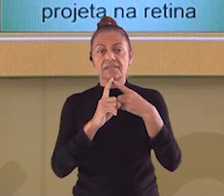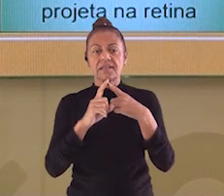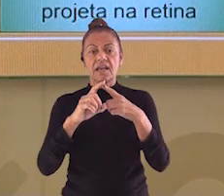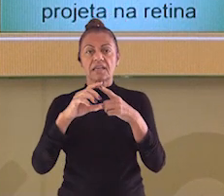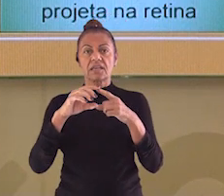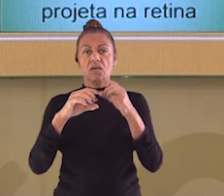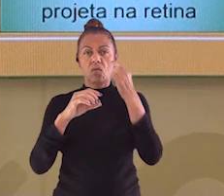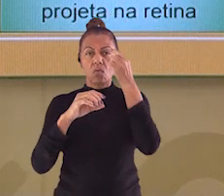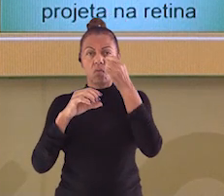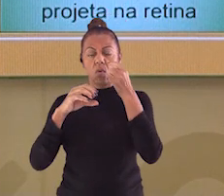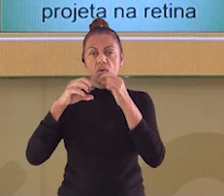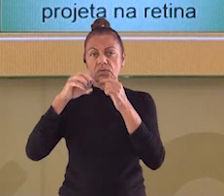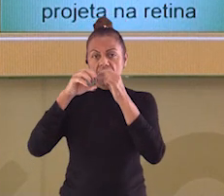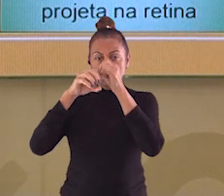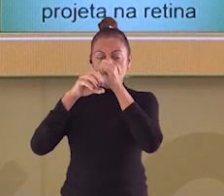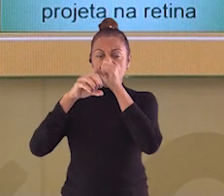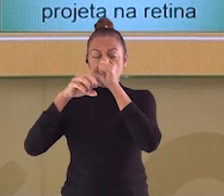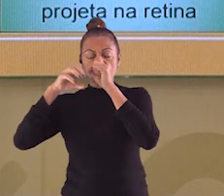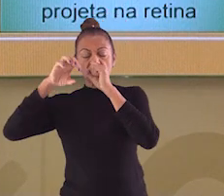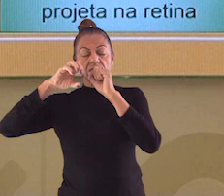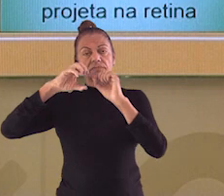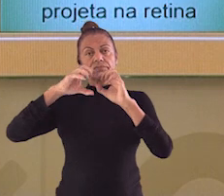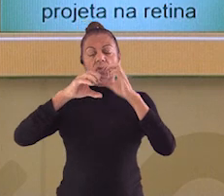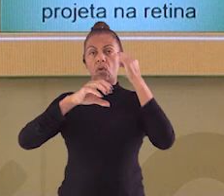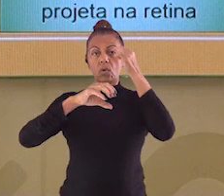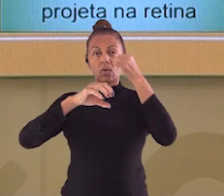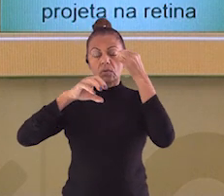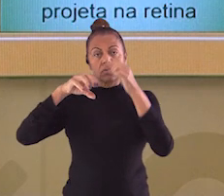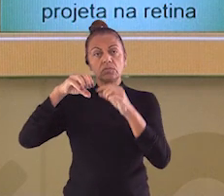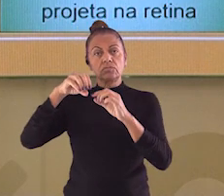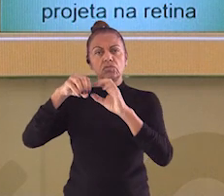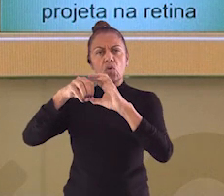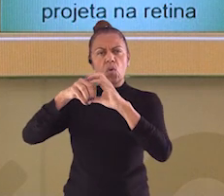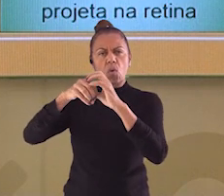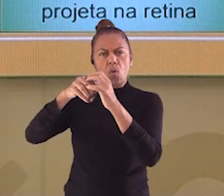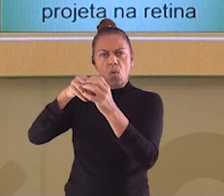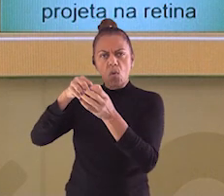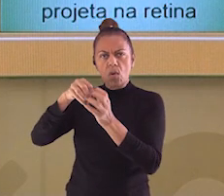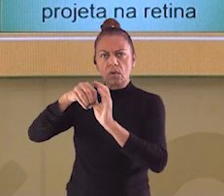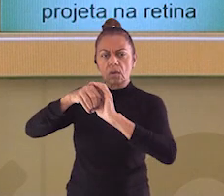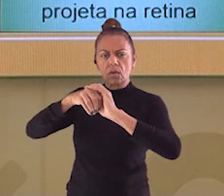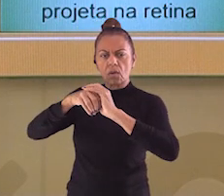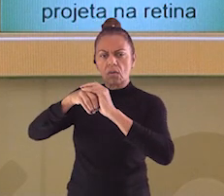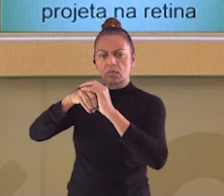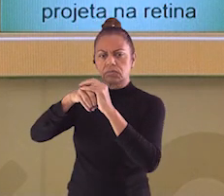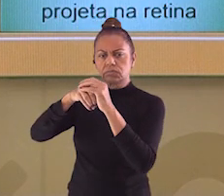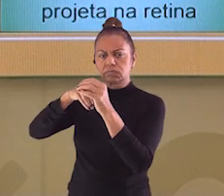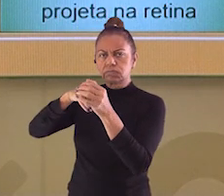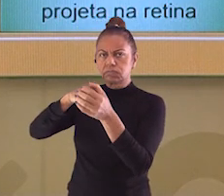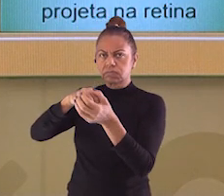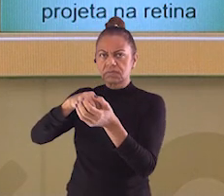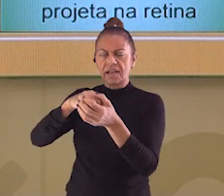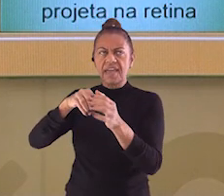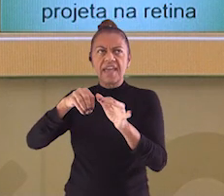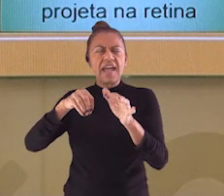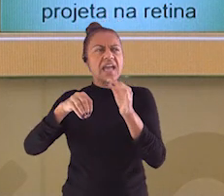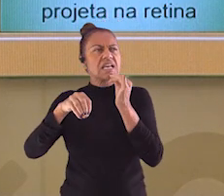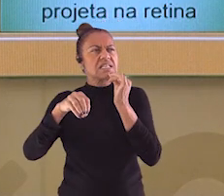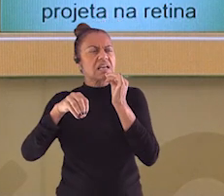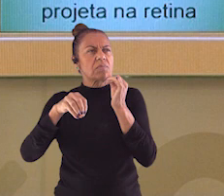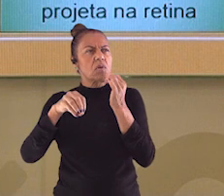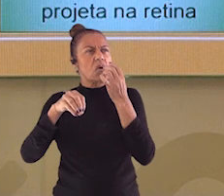se inverte ao passar pelo cristalino, ou seja, ela chega de cabeça para baixo para a gente.